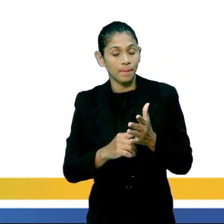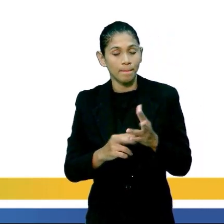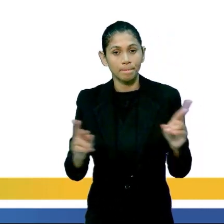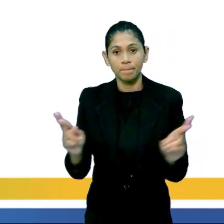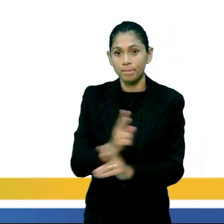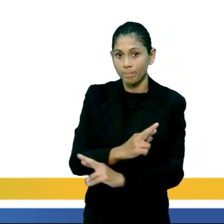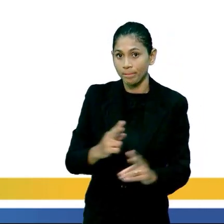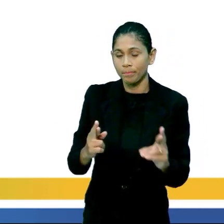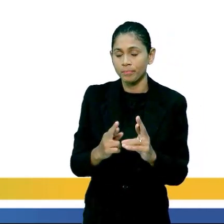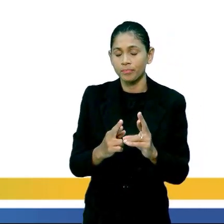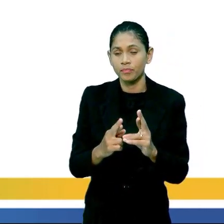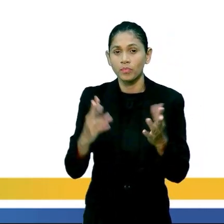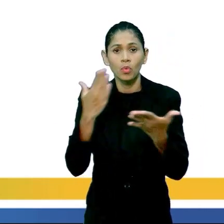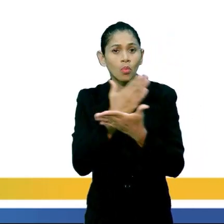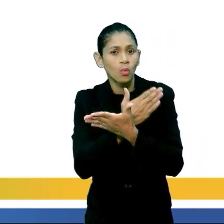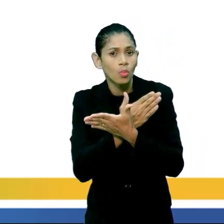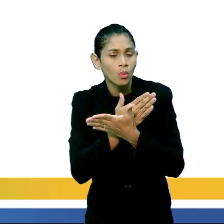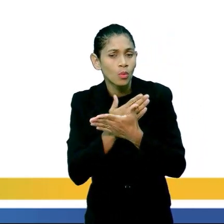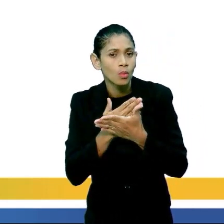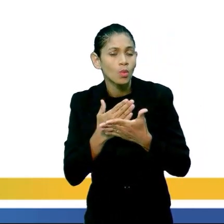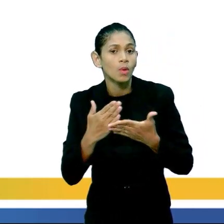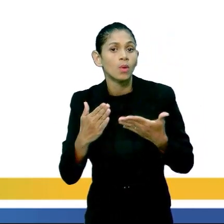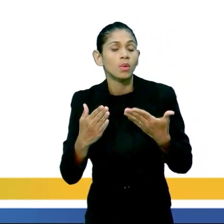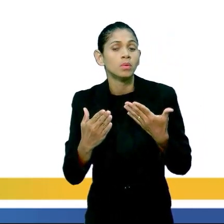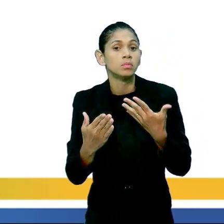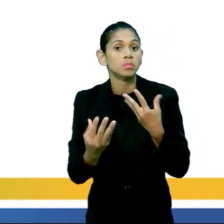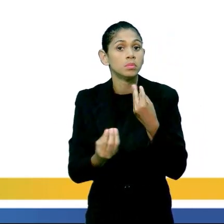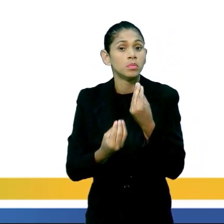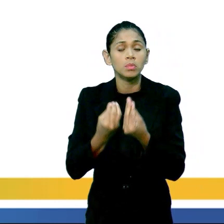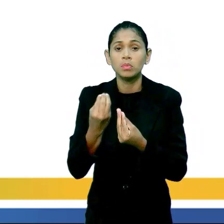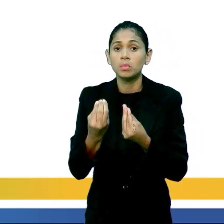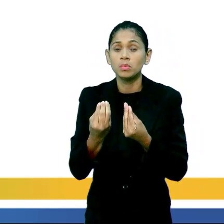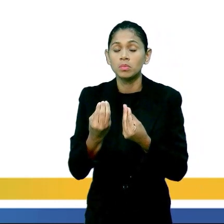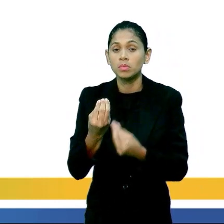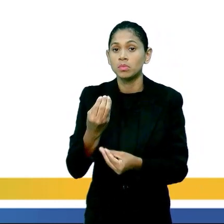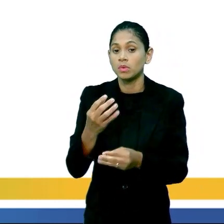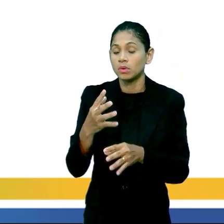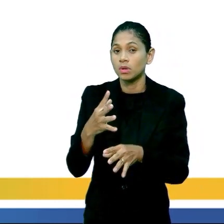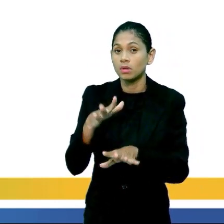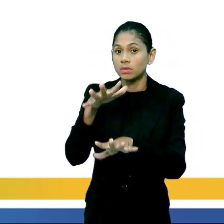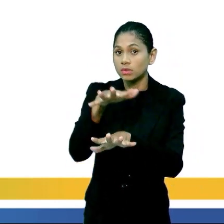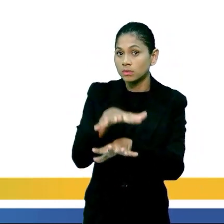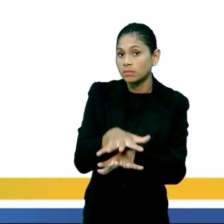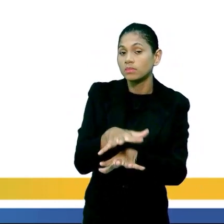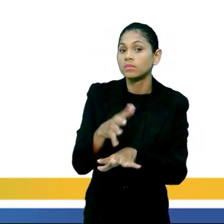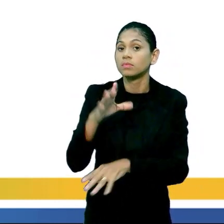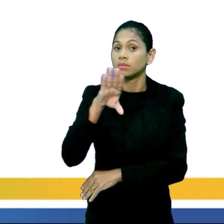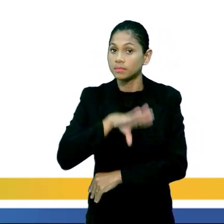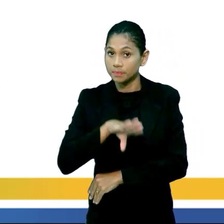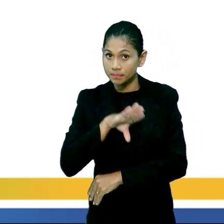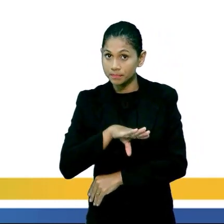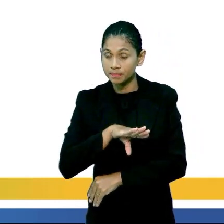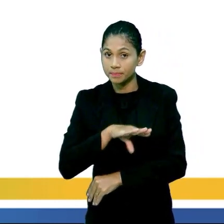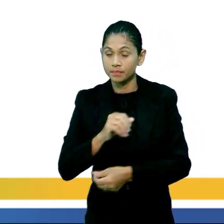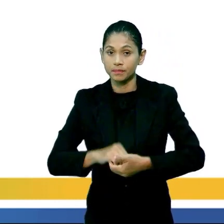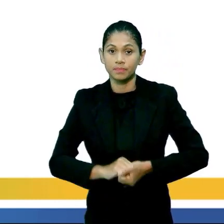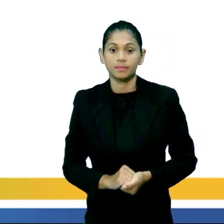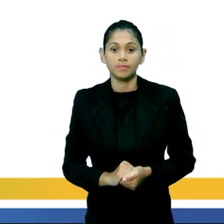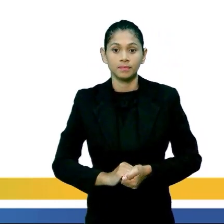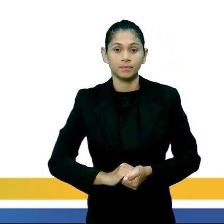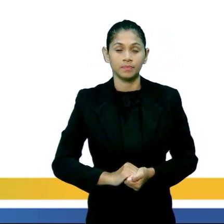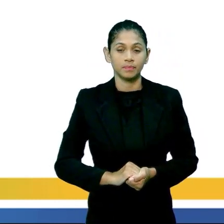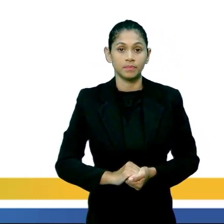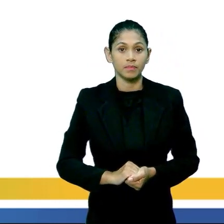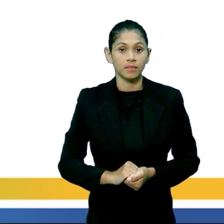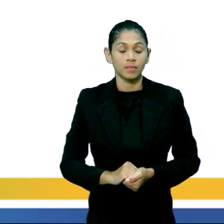a seguinte iniciativa do período inicial da colonização portuguesa. Aqui, nós vamos analisar